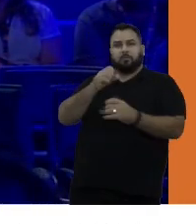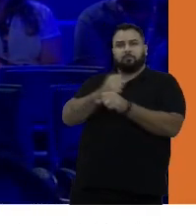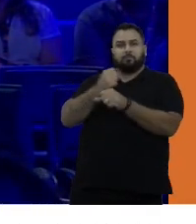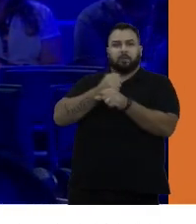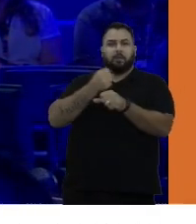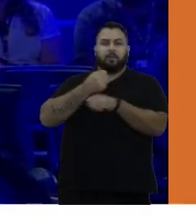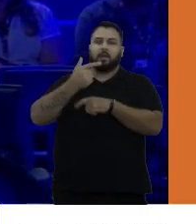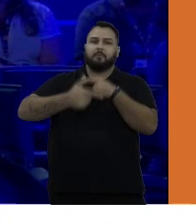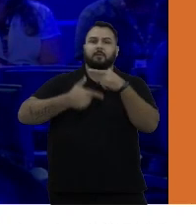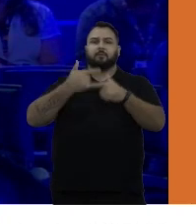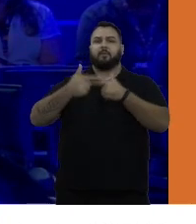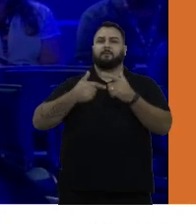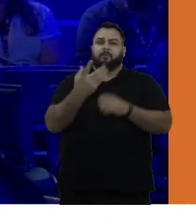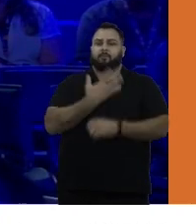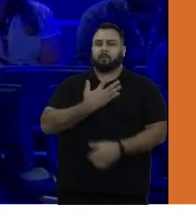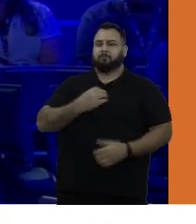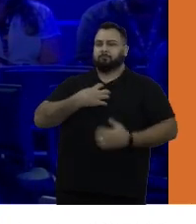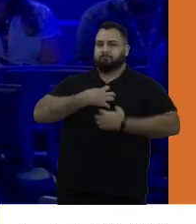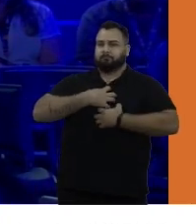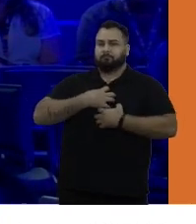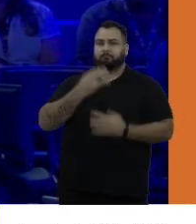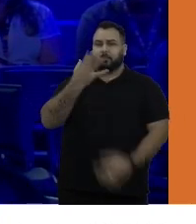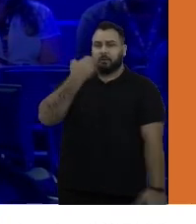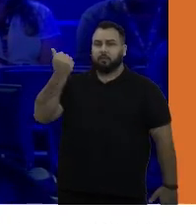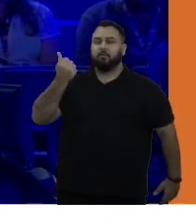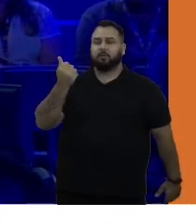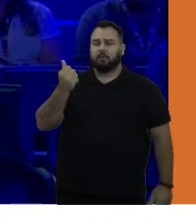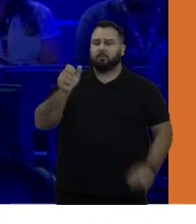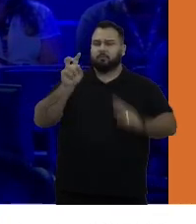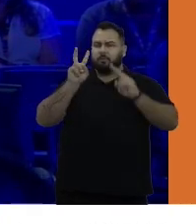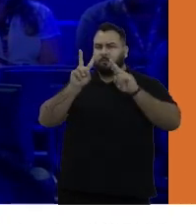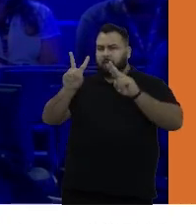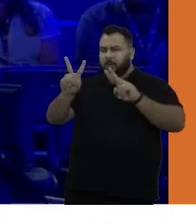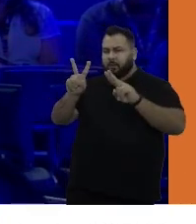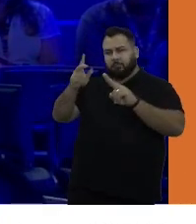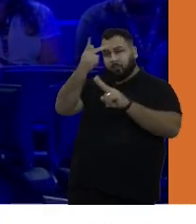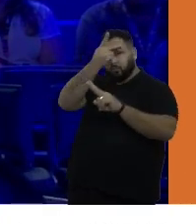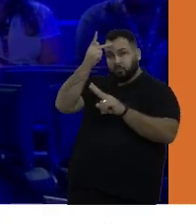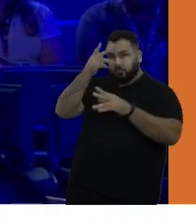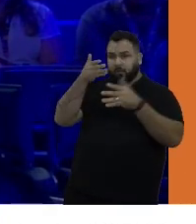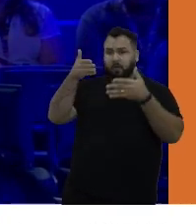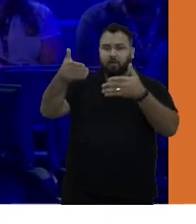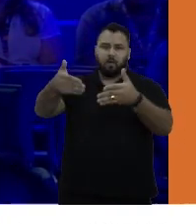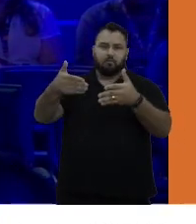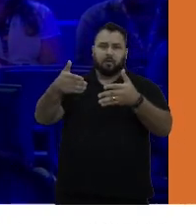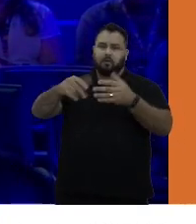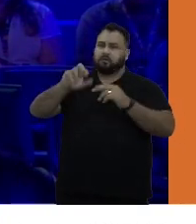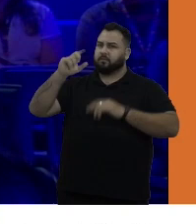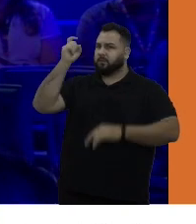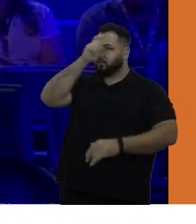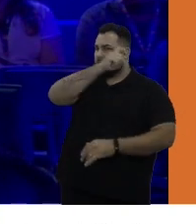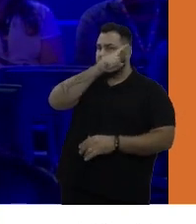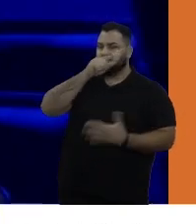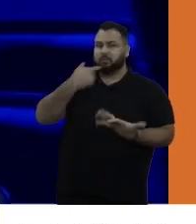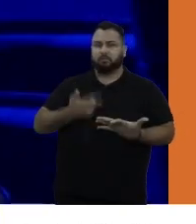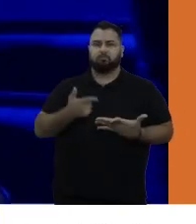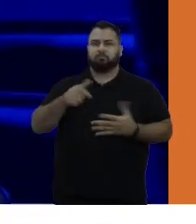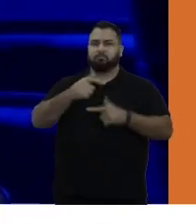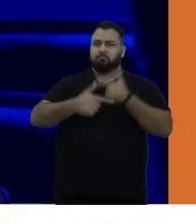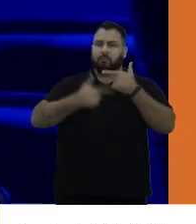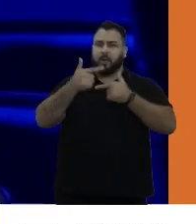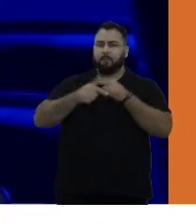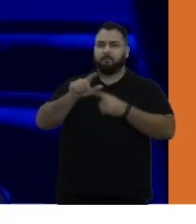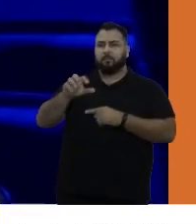melhor. Hoje em dia você consegue ver que as pessoas chegam então com uma dificuldade de repente no trabalho, joga no chat GPT, pega